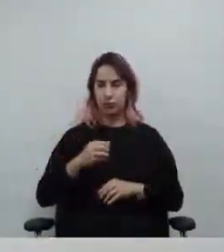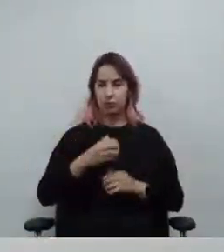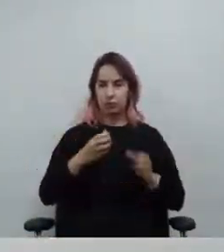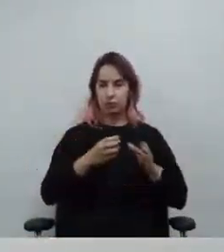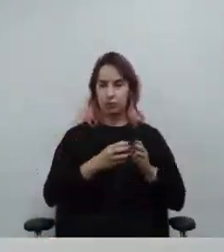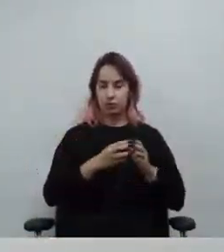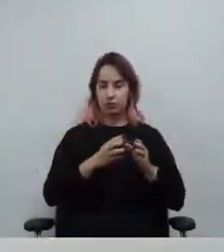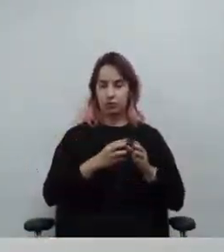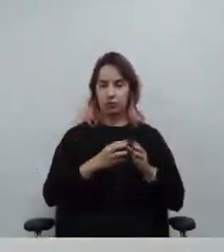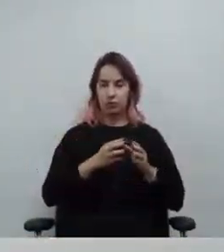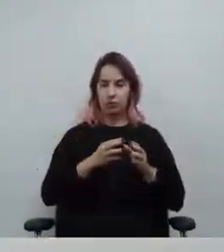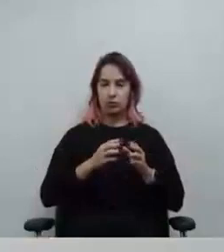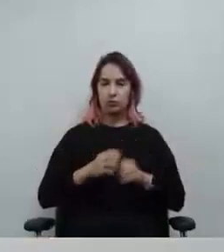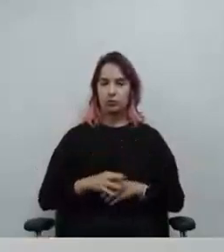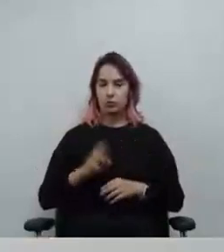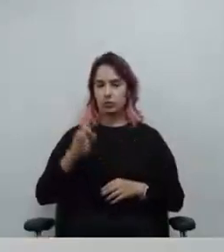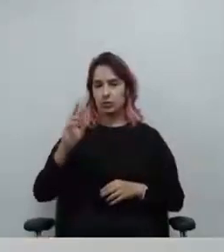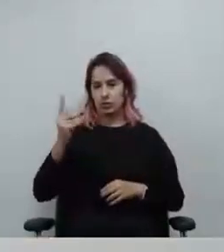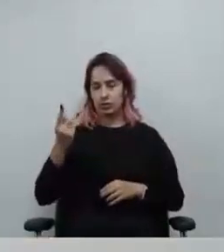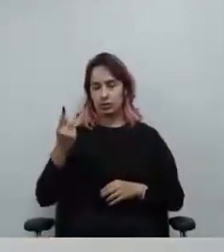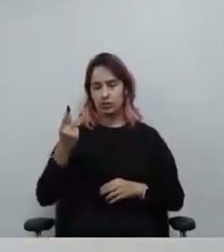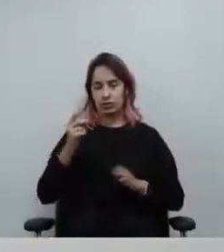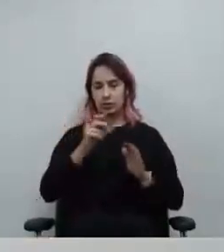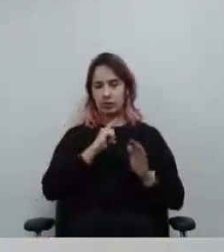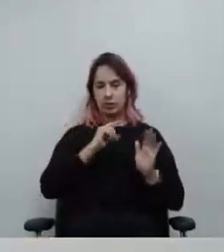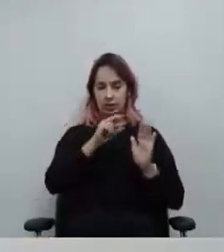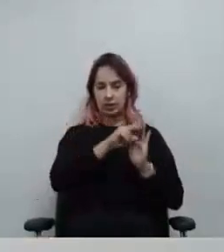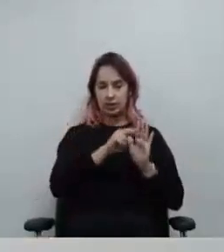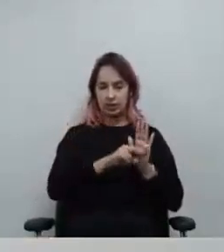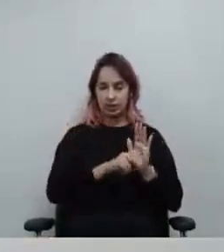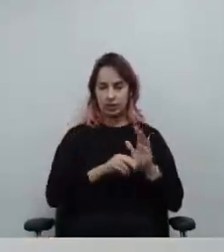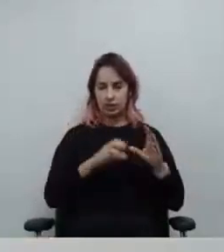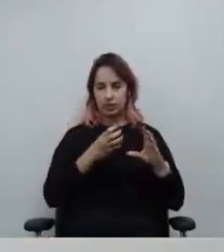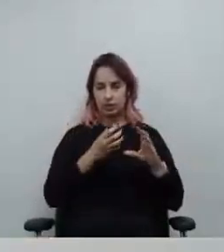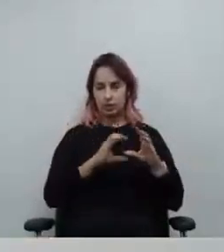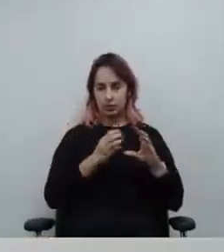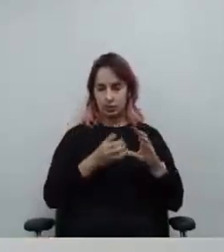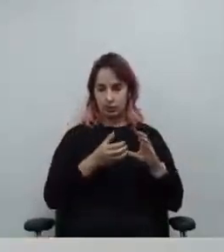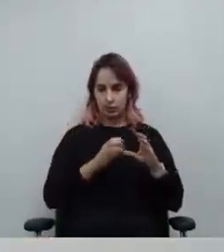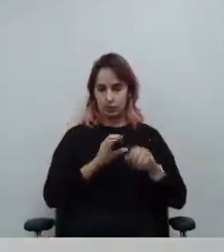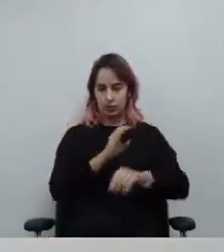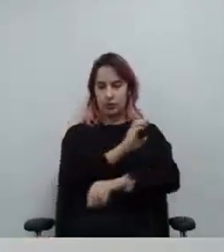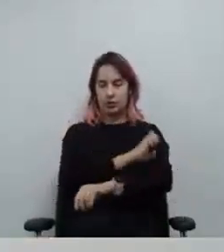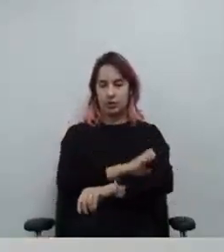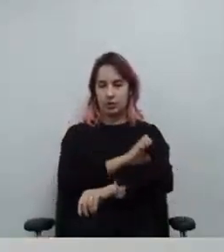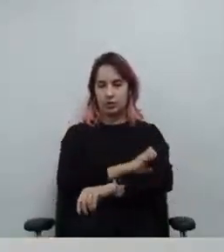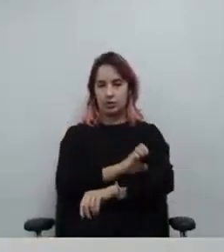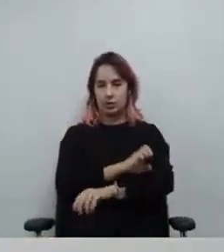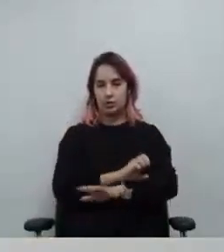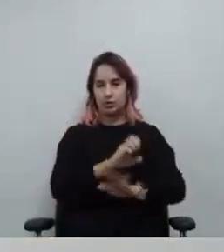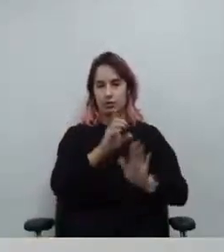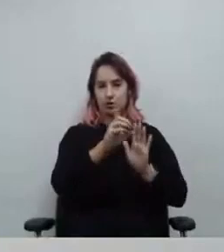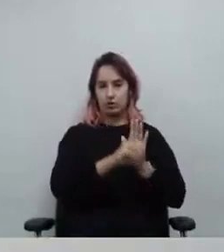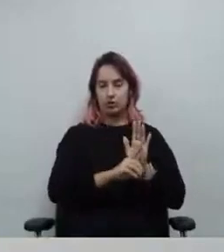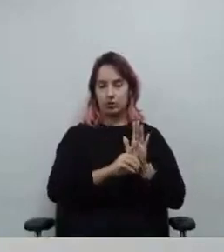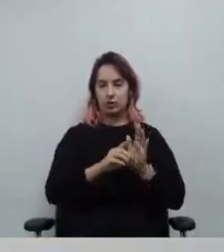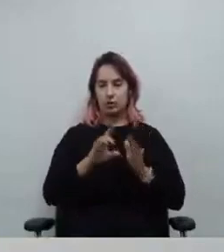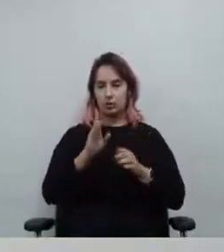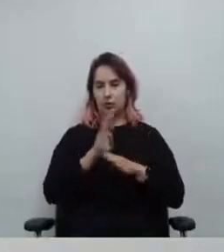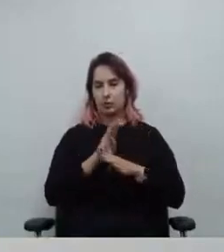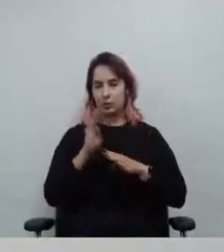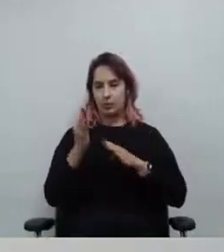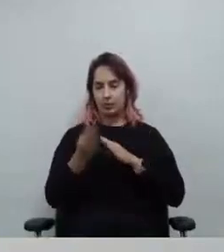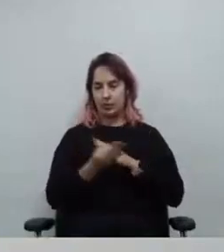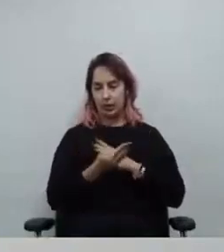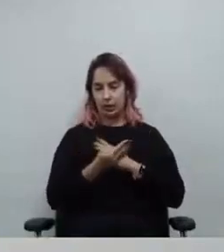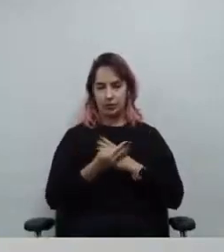qual apresentou a lista de candidatos aprovados nos concursos para credenciamento de estagiários de direito das unidades de Tupã, Barretos,